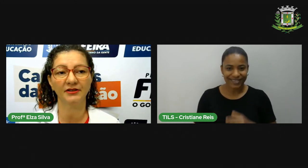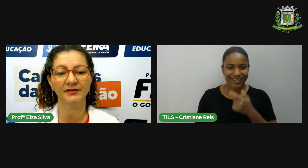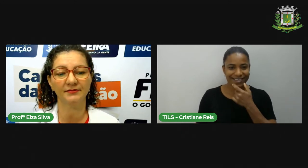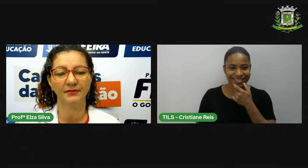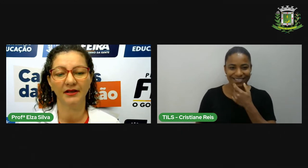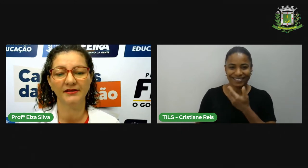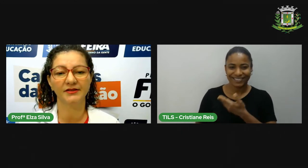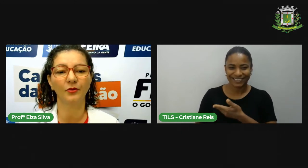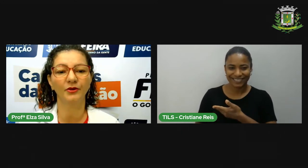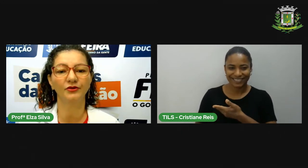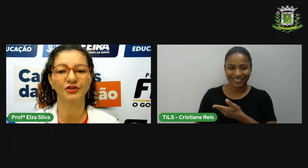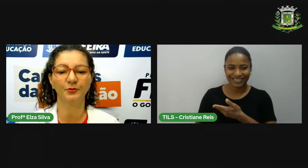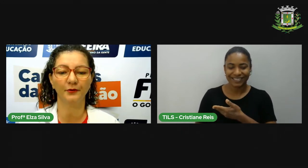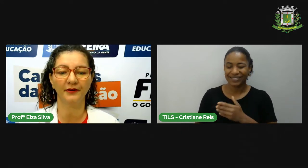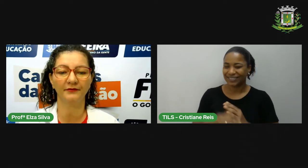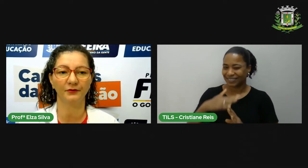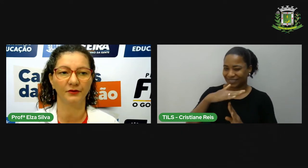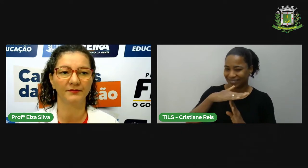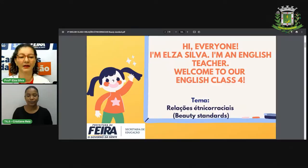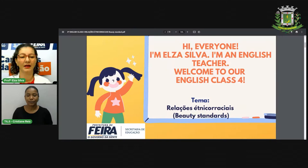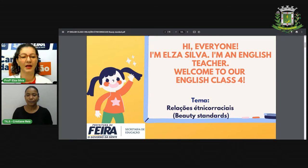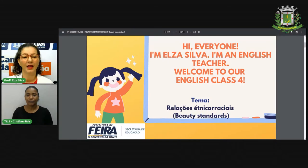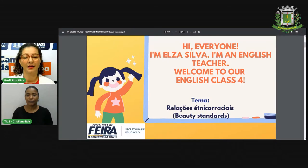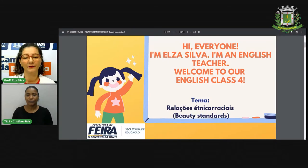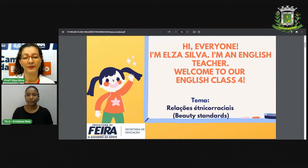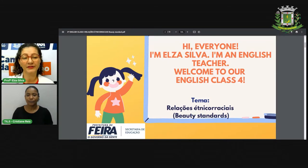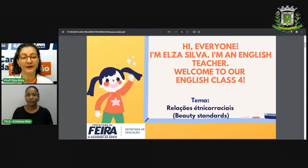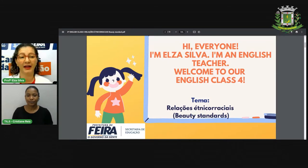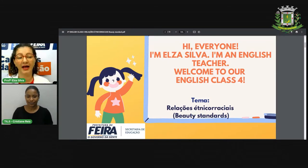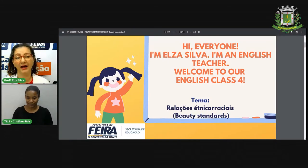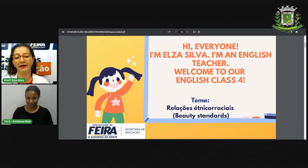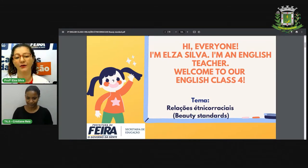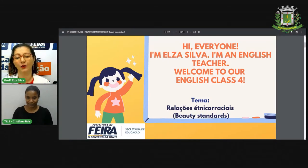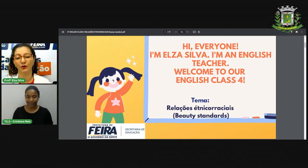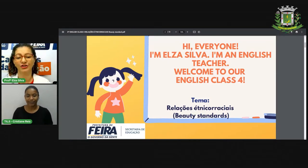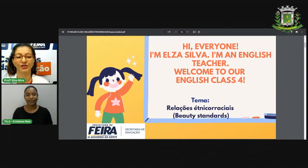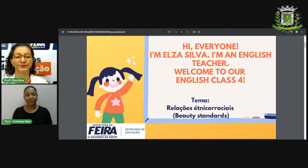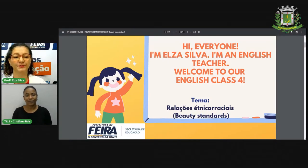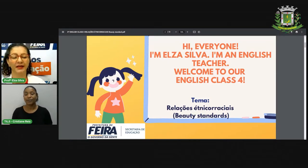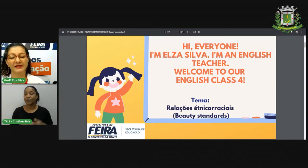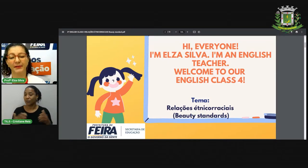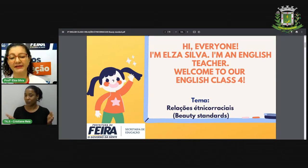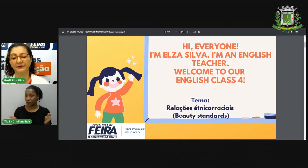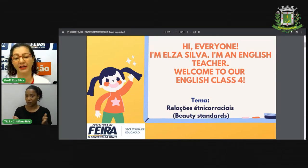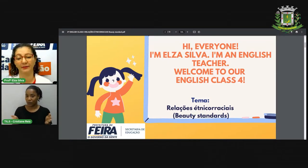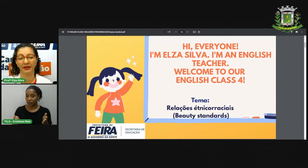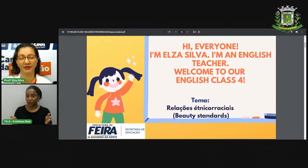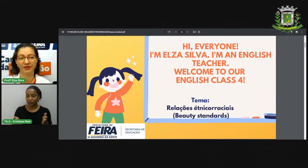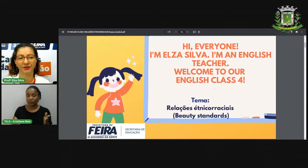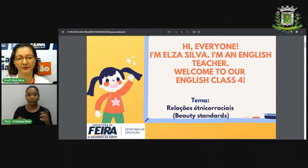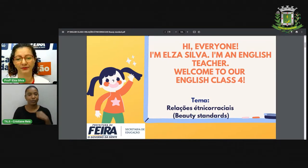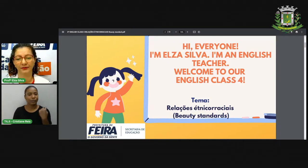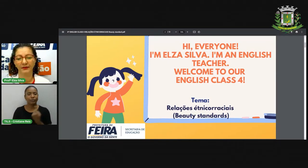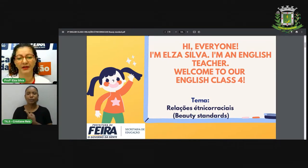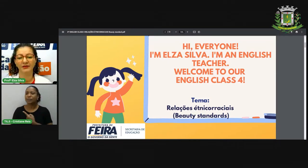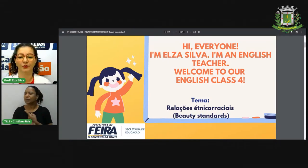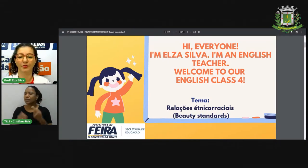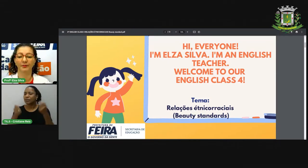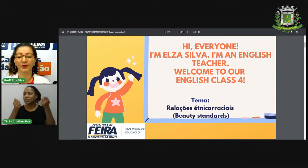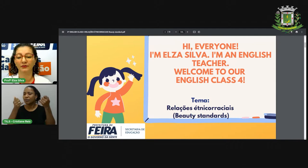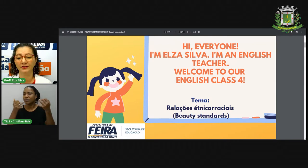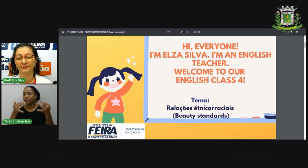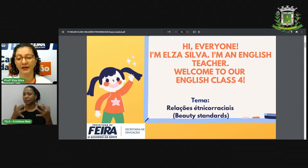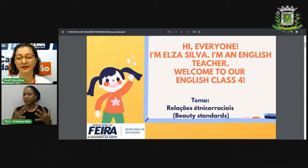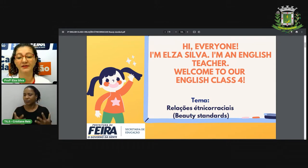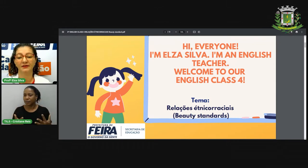students. Só um minutinho, por favor. Vamos falar hoje, especificamente, sobre